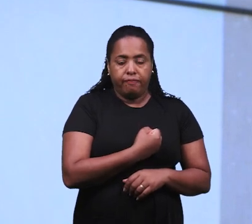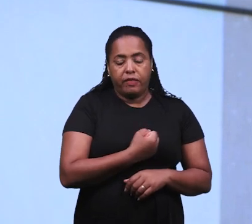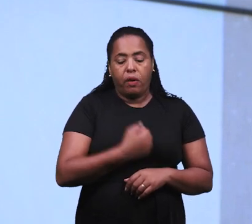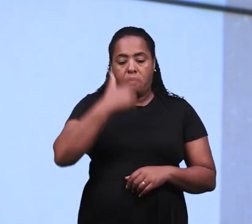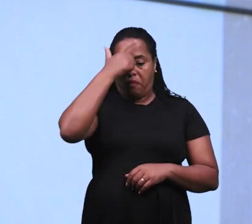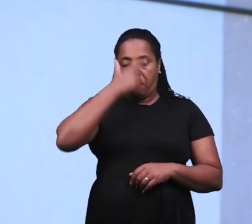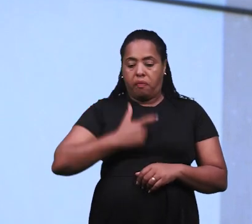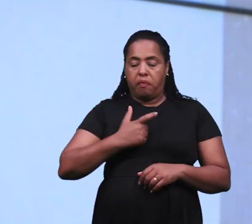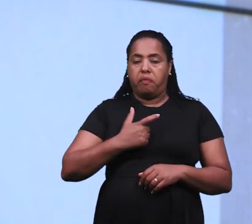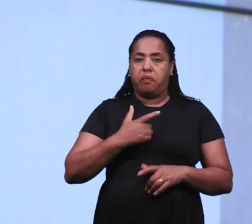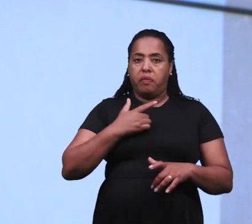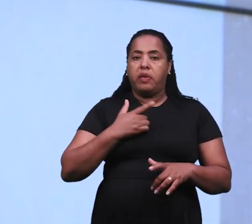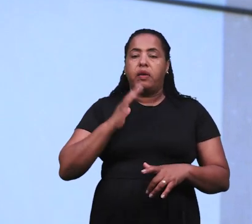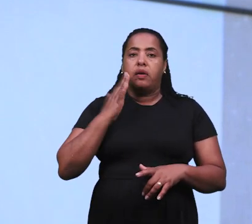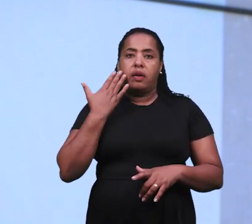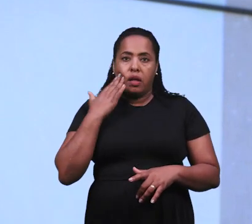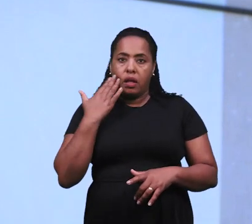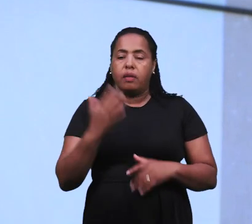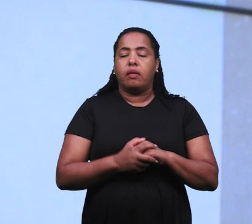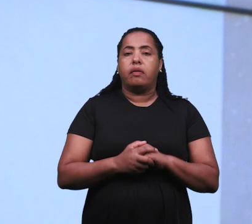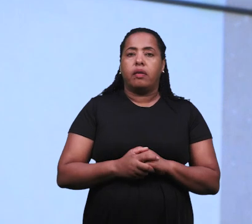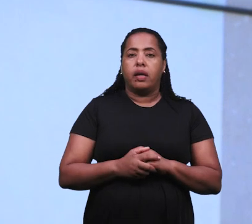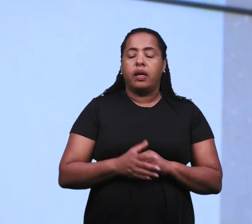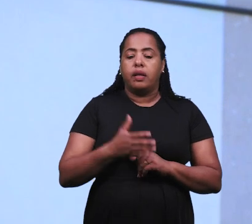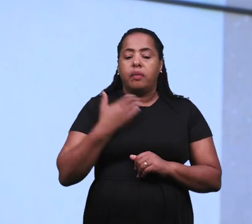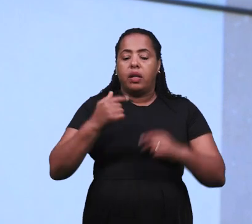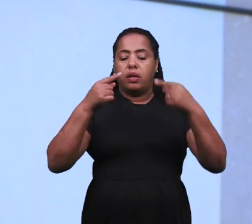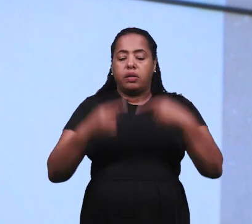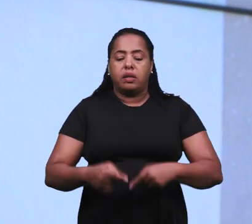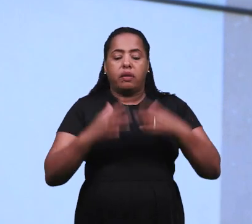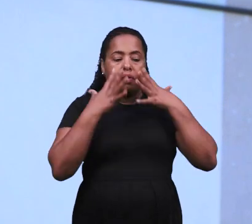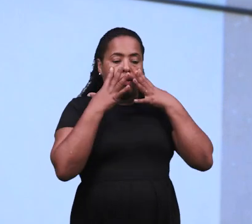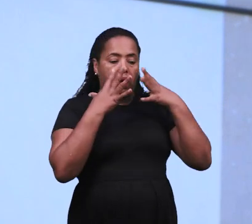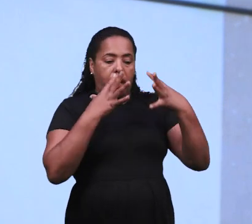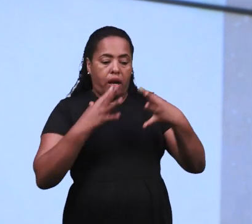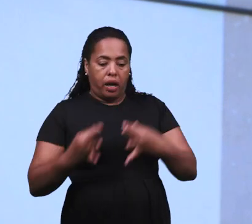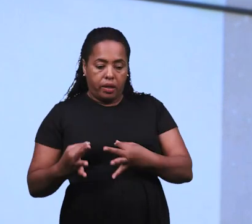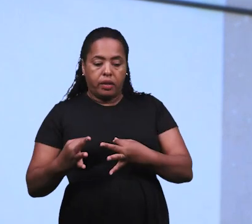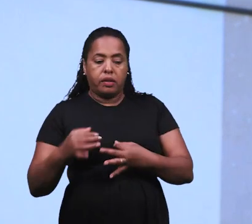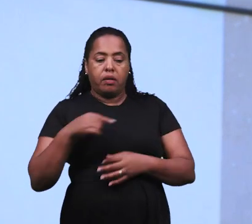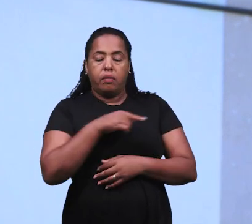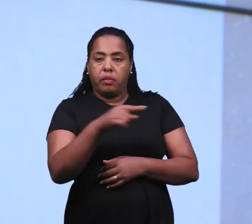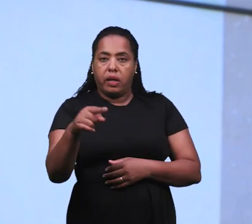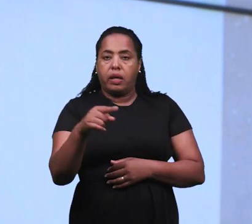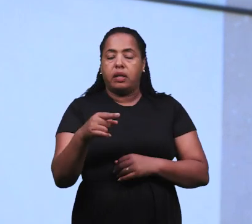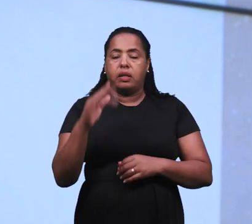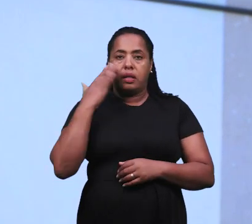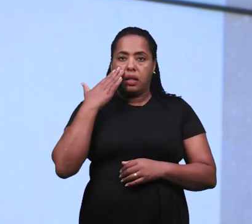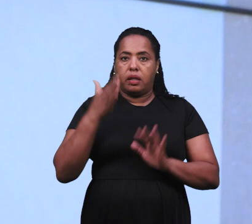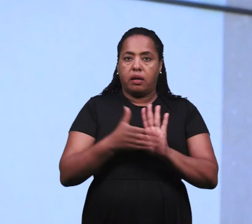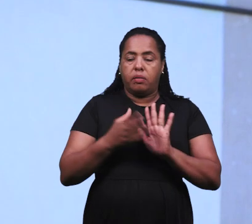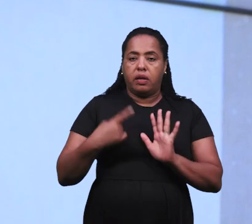olhar, é o maior desafio, é ter essa atenção deles para que eles entendam que há um projeto eterno para a